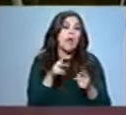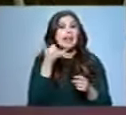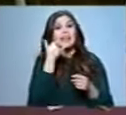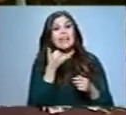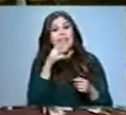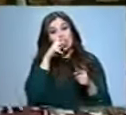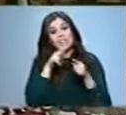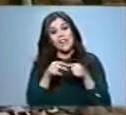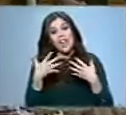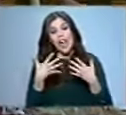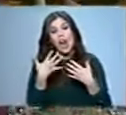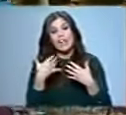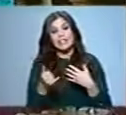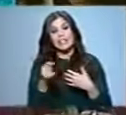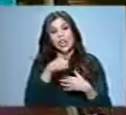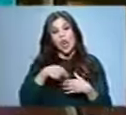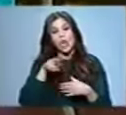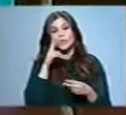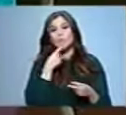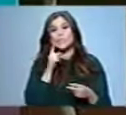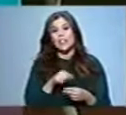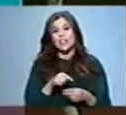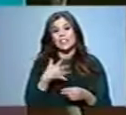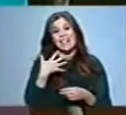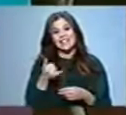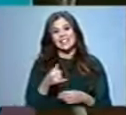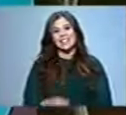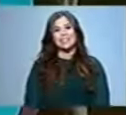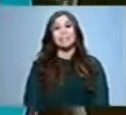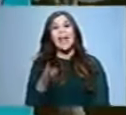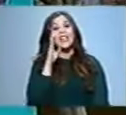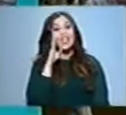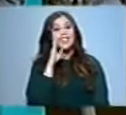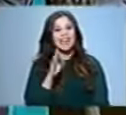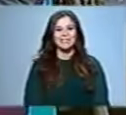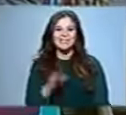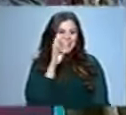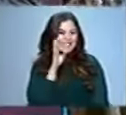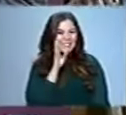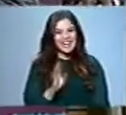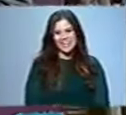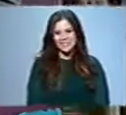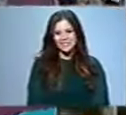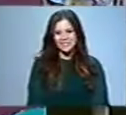próximo intervalo para nós voltarmos daqui a alguns instantes. Até já! Já!